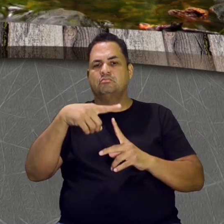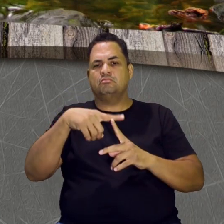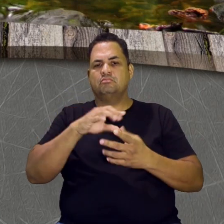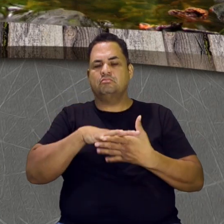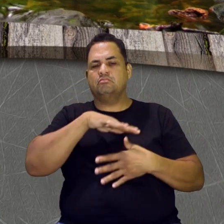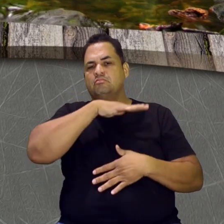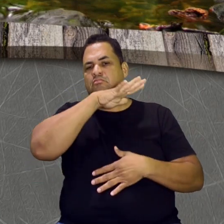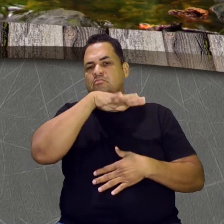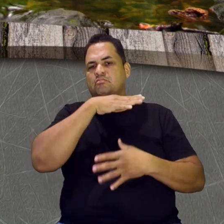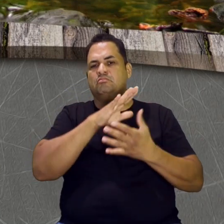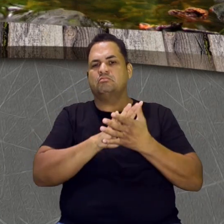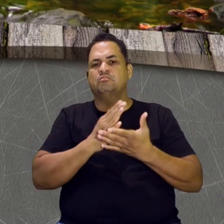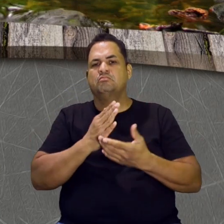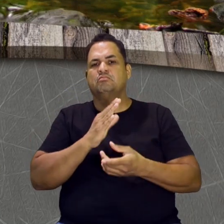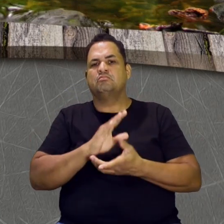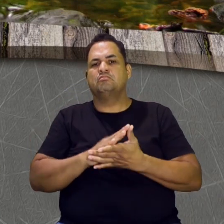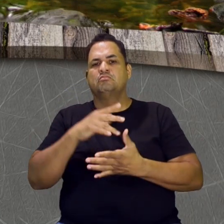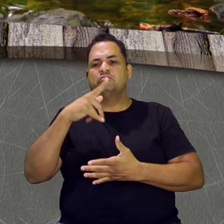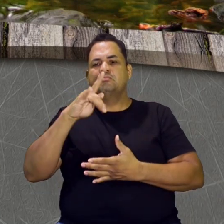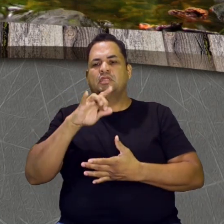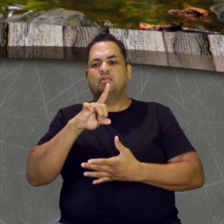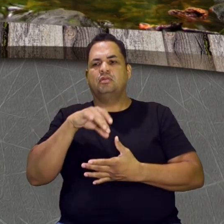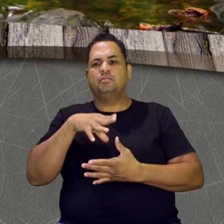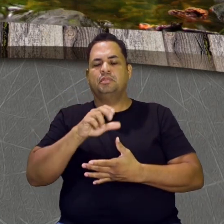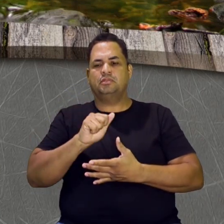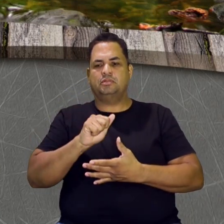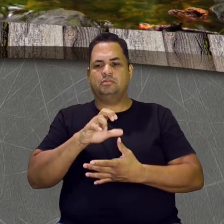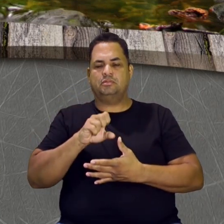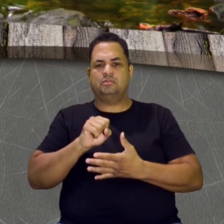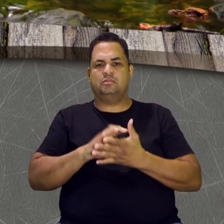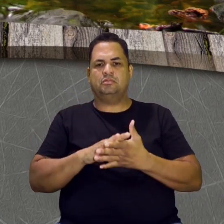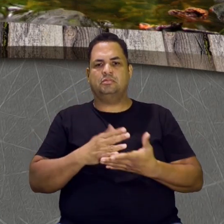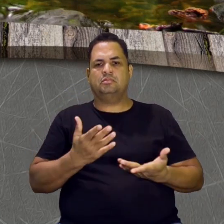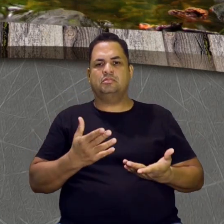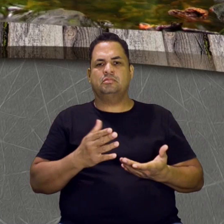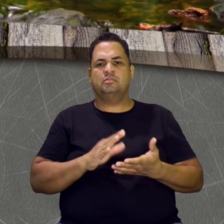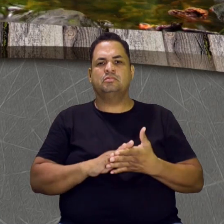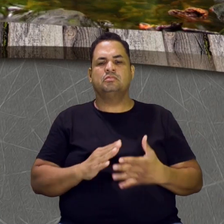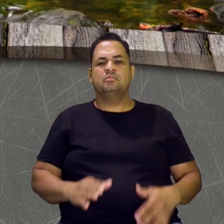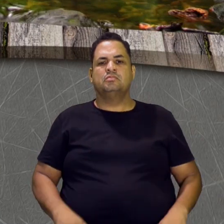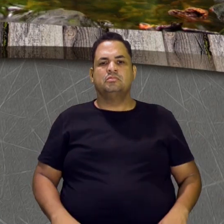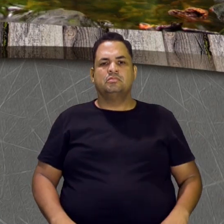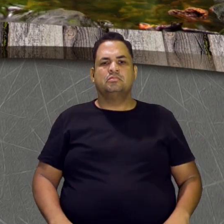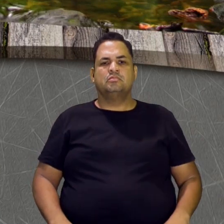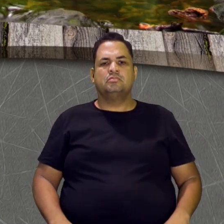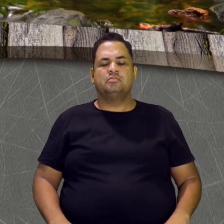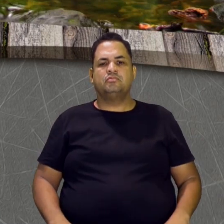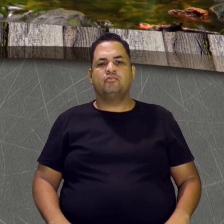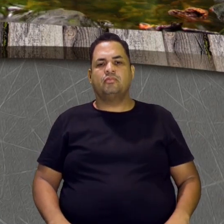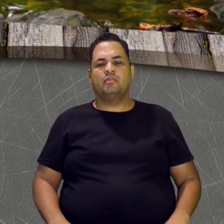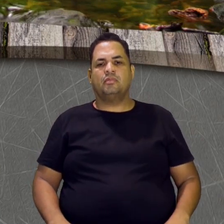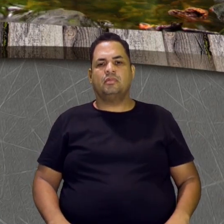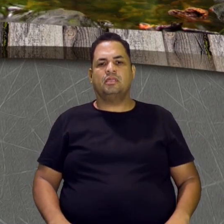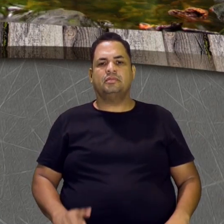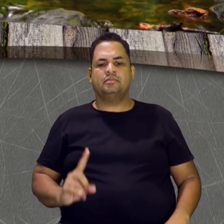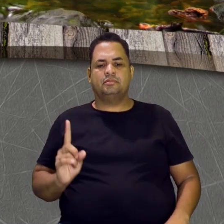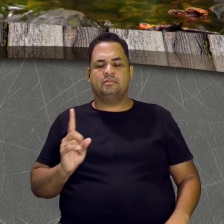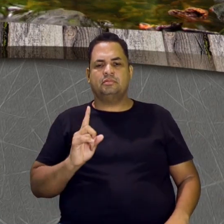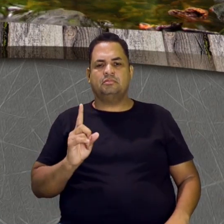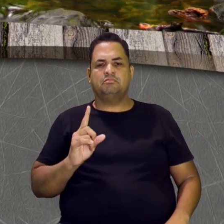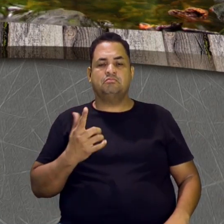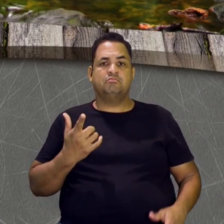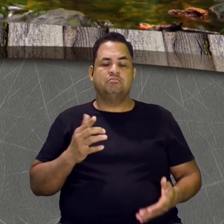vai encontrar os plateumintos, os nemateumintos, são os vermes de corpo chato, verme de corpo cilíndrico, que nós